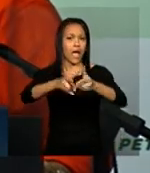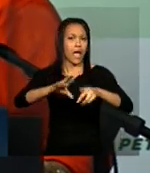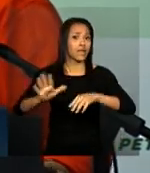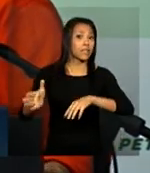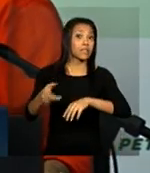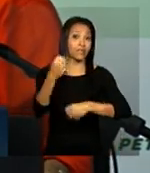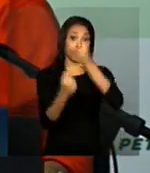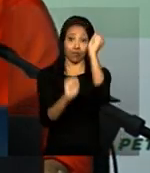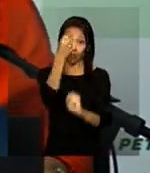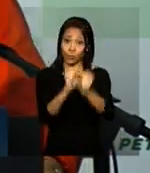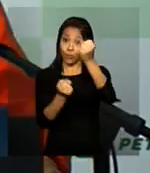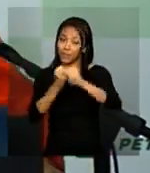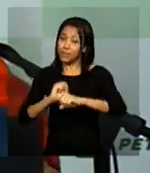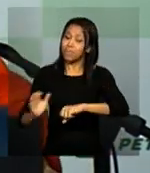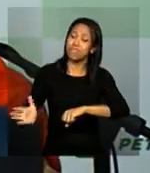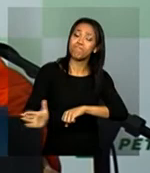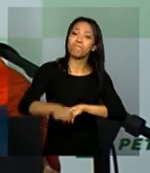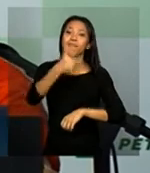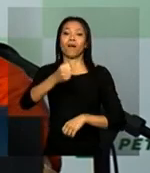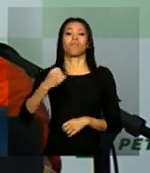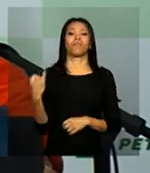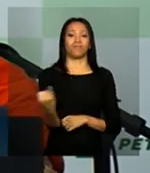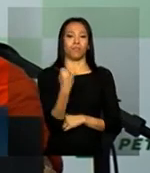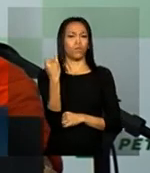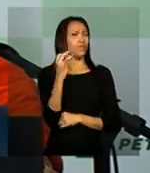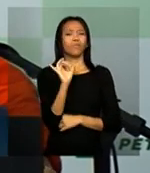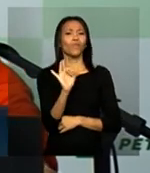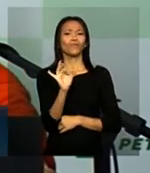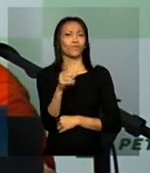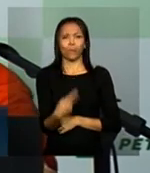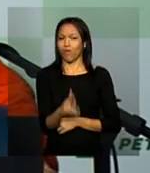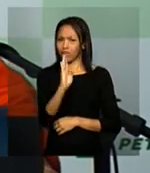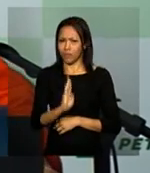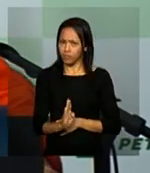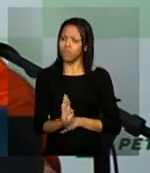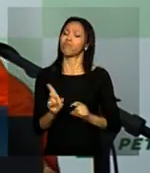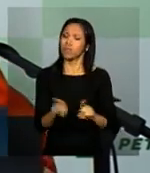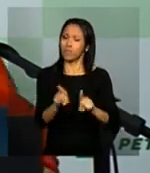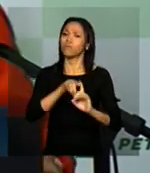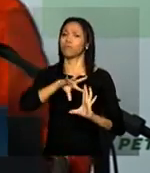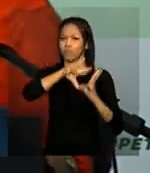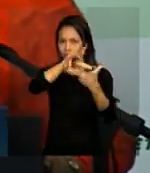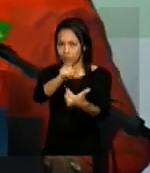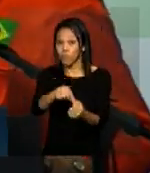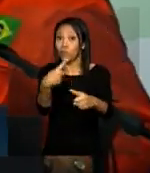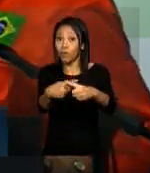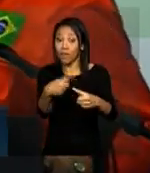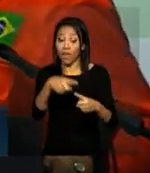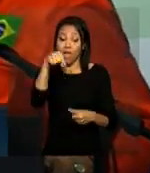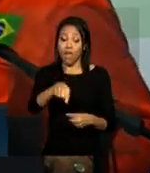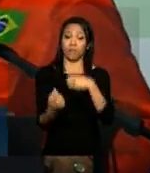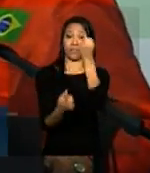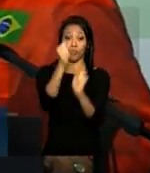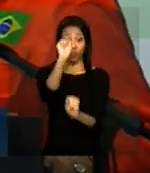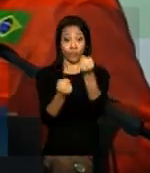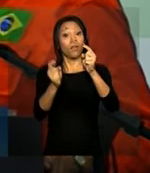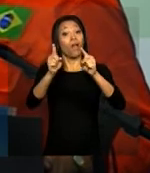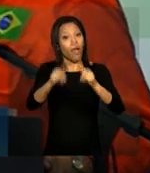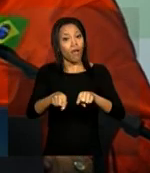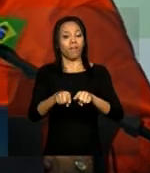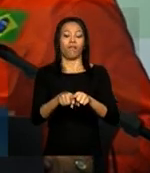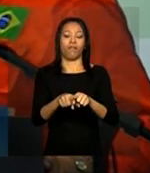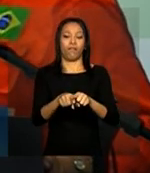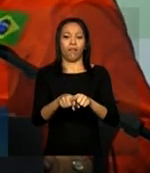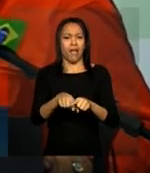das indústrias mais importantes, não só do Brasil, mas do mundo, porque essa indústria será isso.